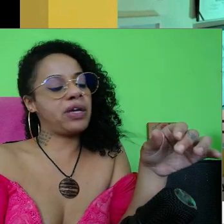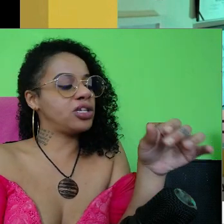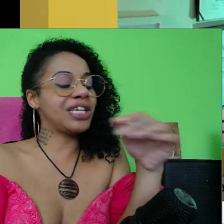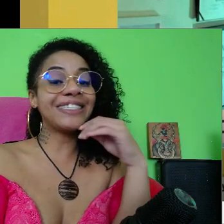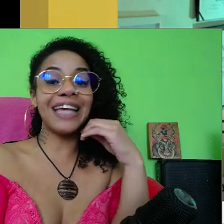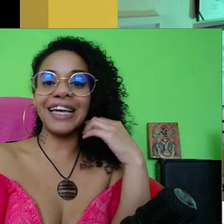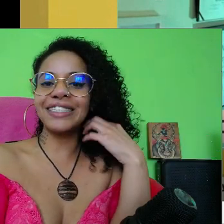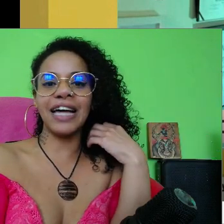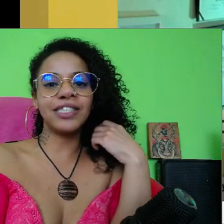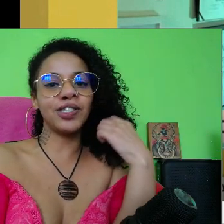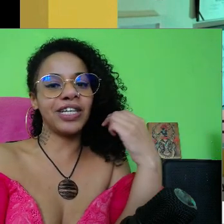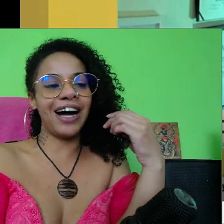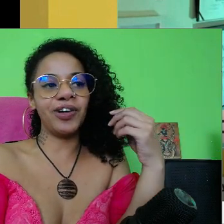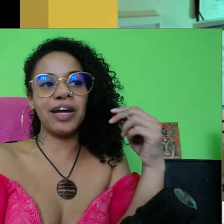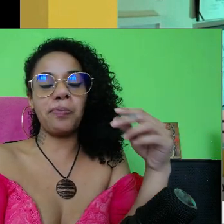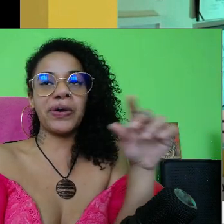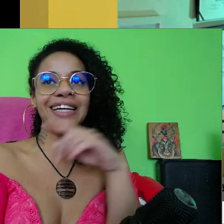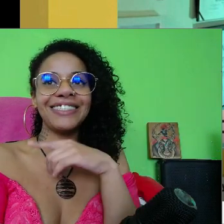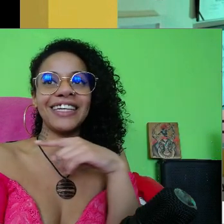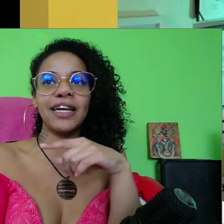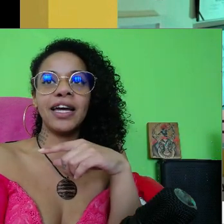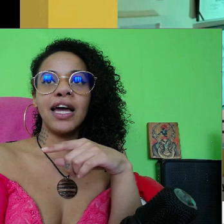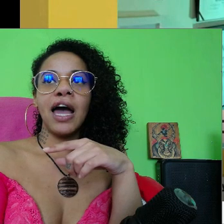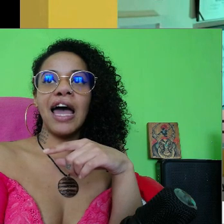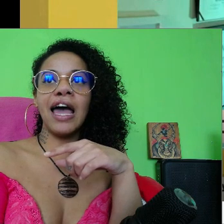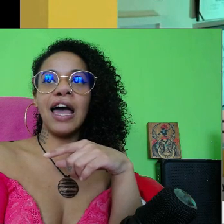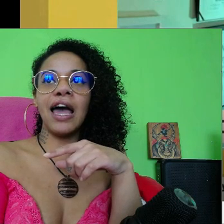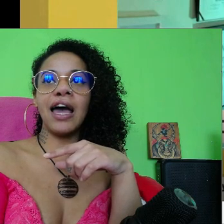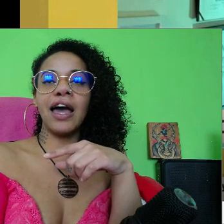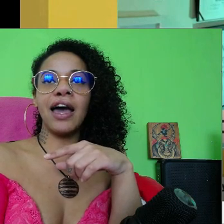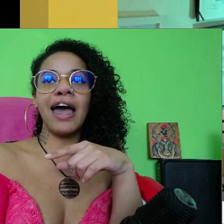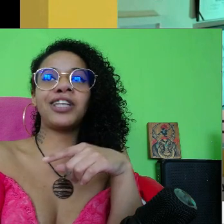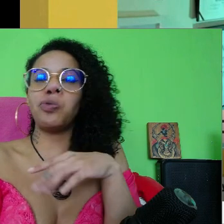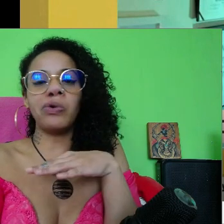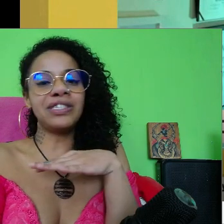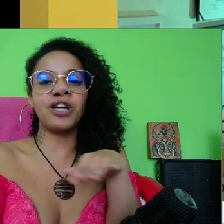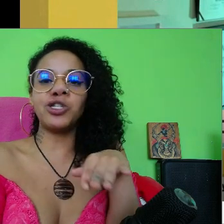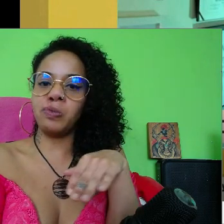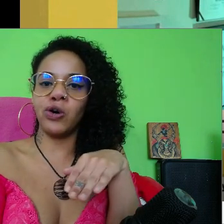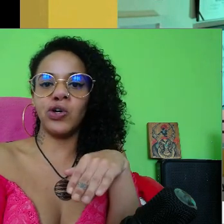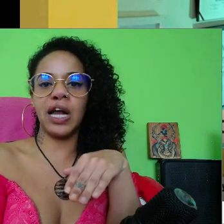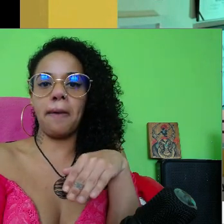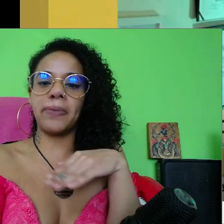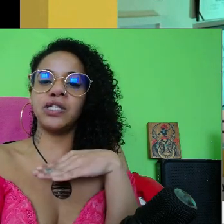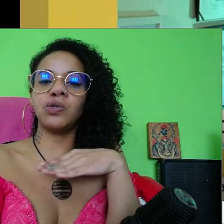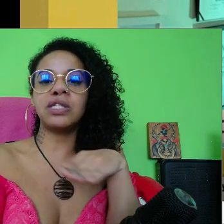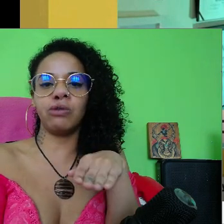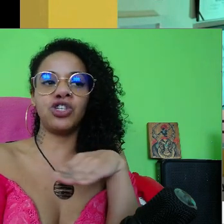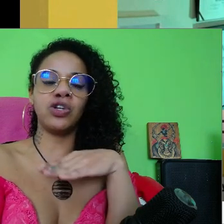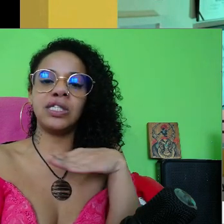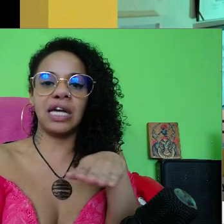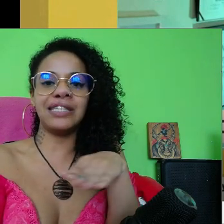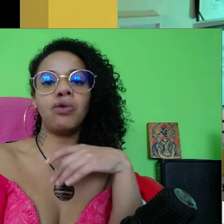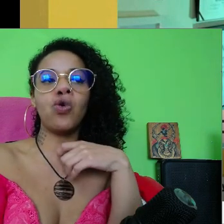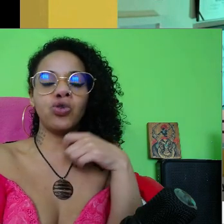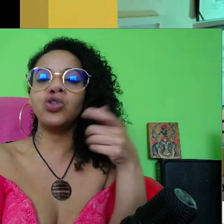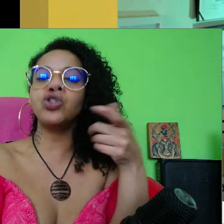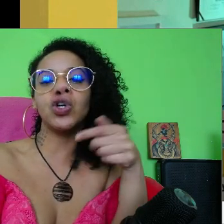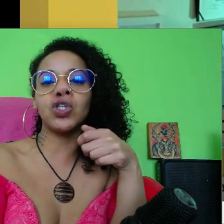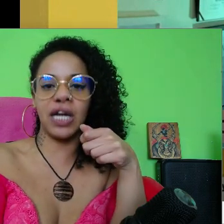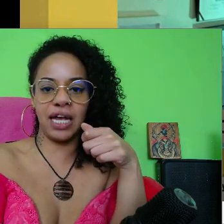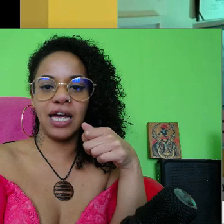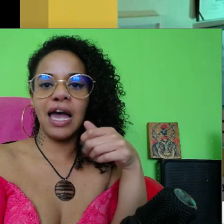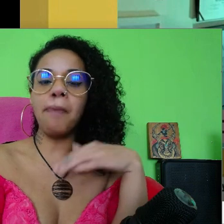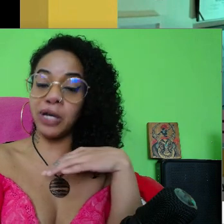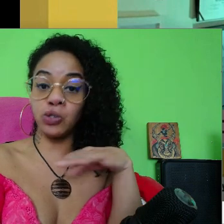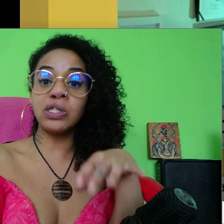modus Operandi sensacional né porque assim é tipo Sérgio moro né presunção de Inocência o